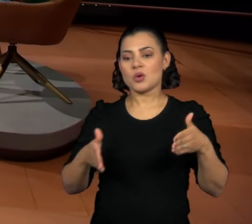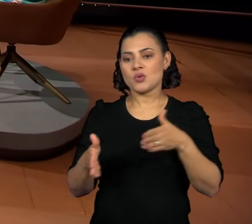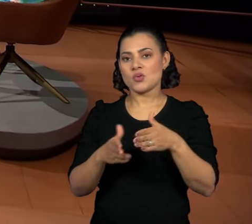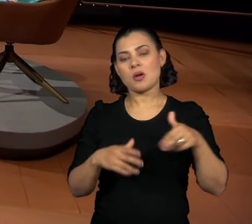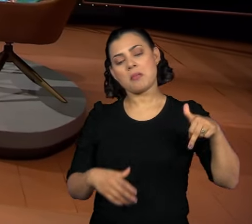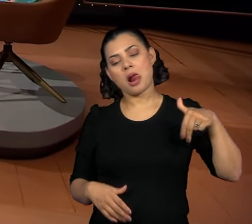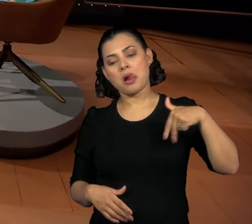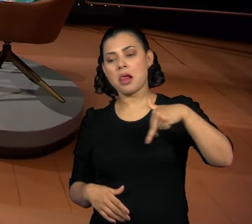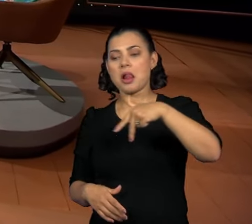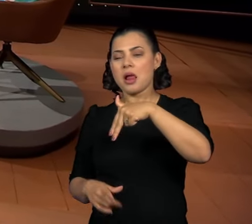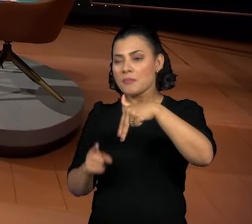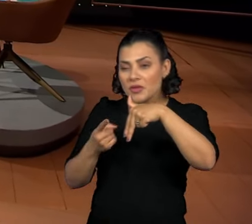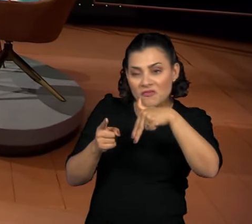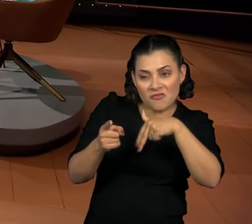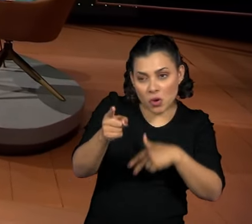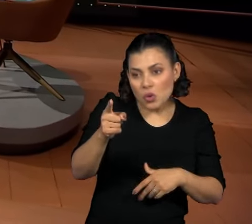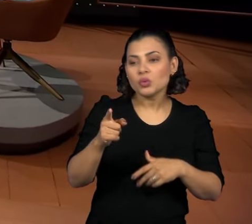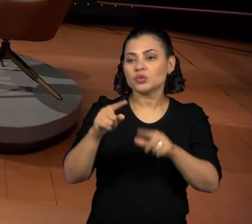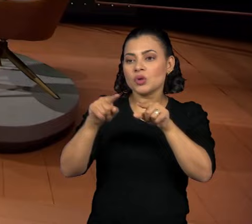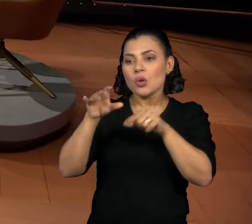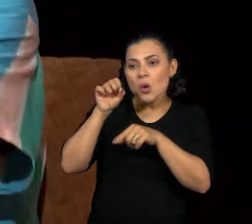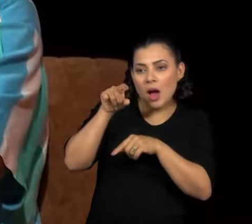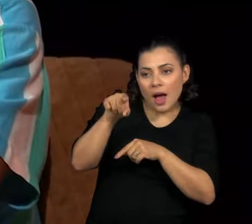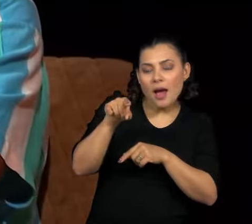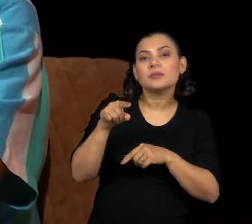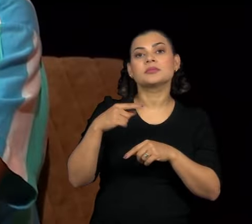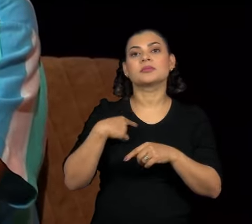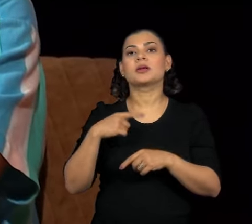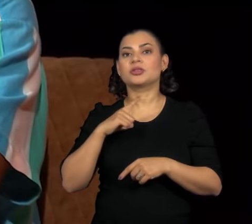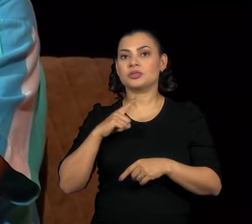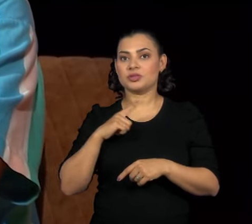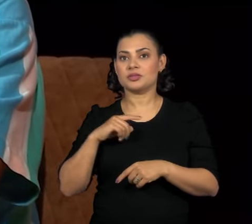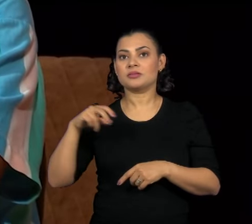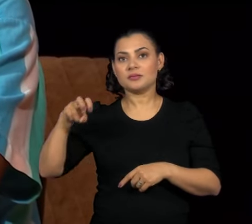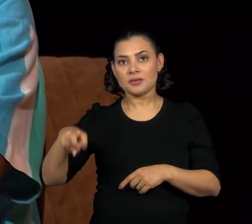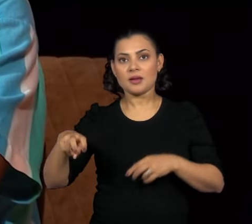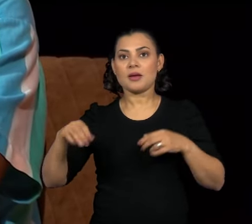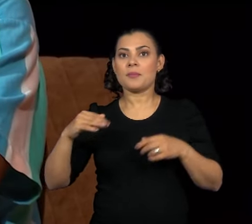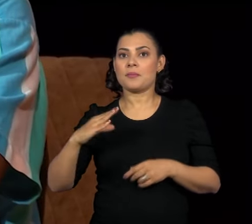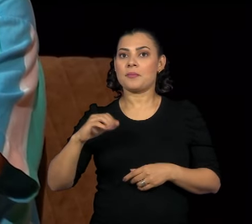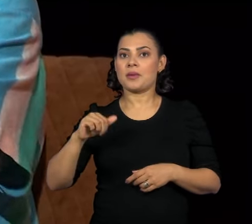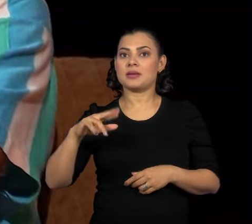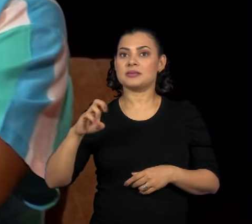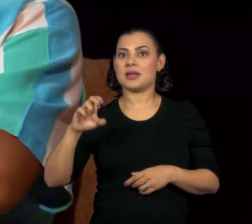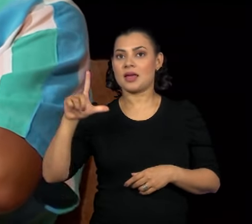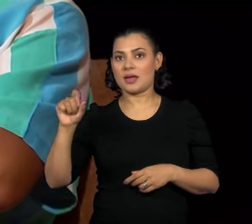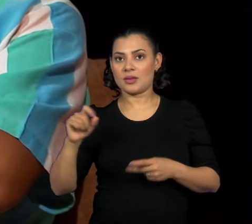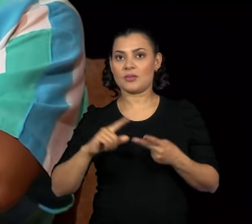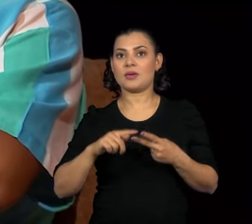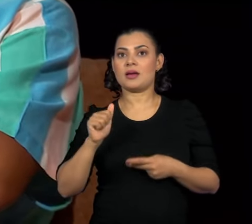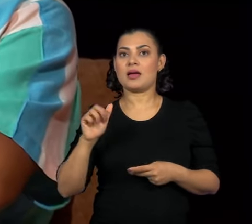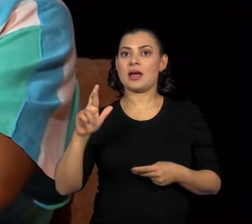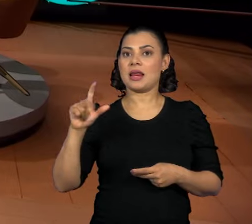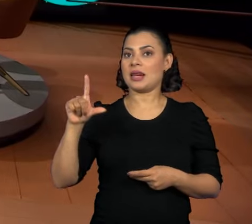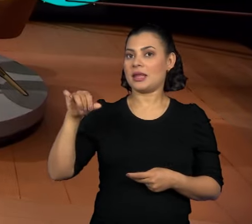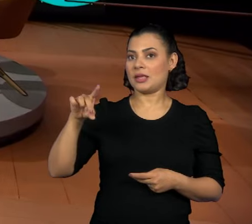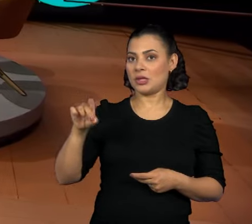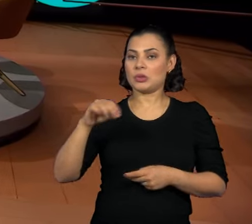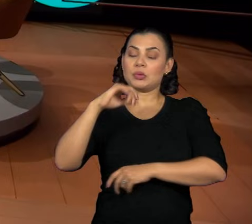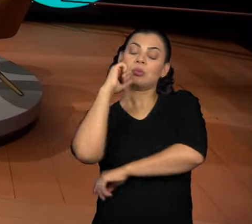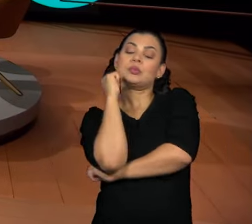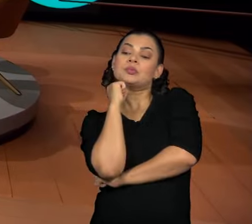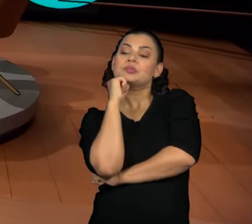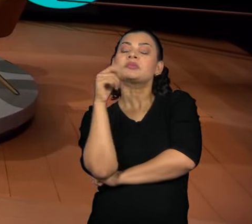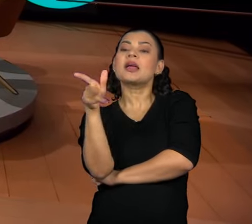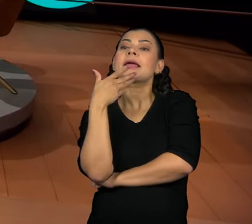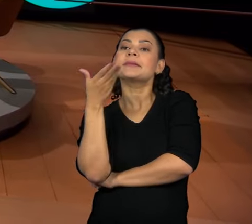andei, tarará, e no fundo tinha um quartinho. Aí tava lá, Vanilson, Marcelo e Arlindo. Os três de braços cruzados, encostados na parede, dizendo, canta